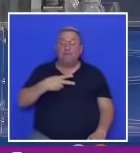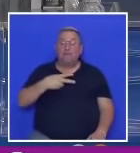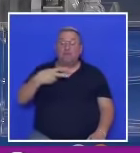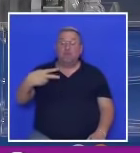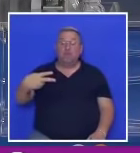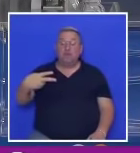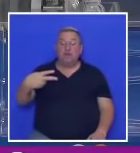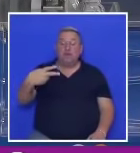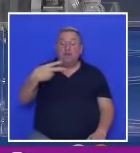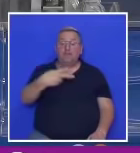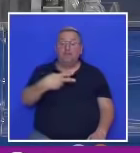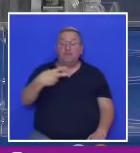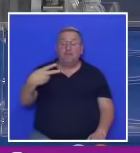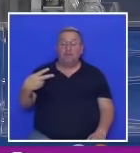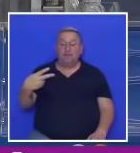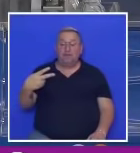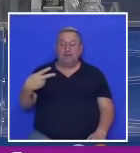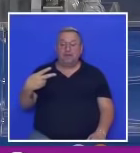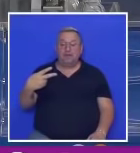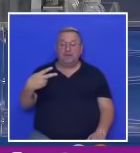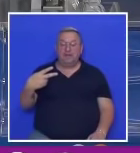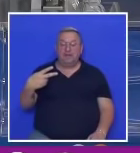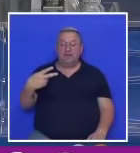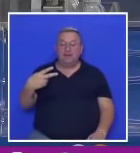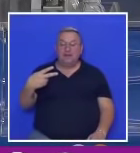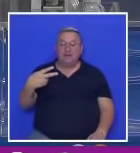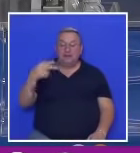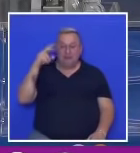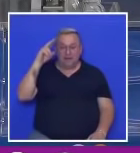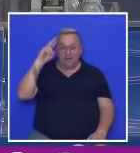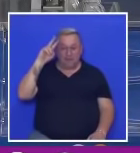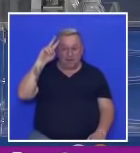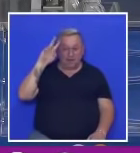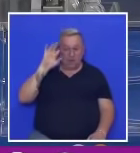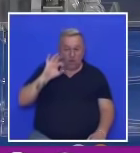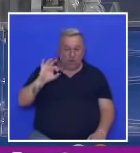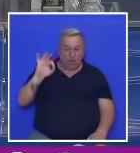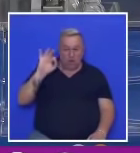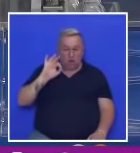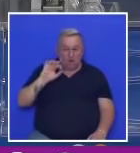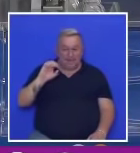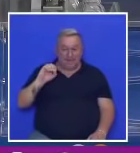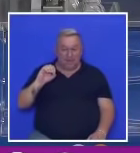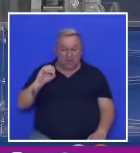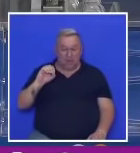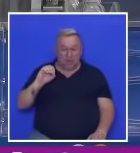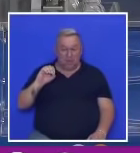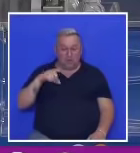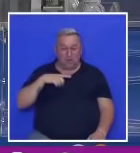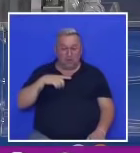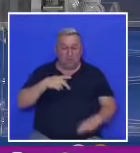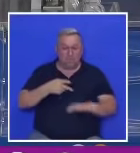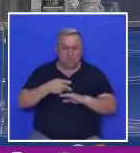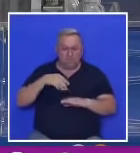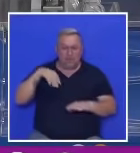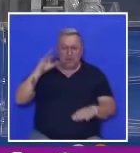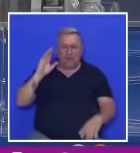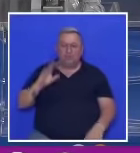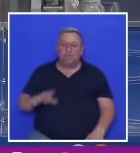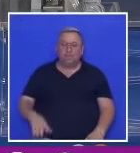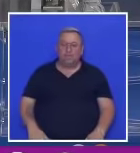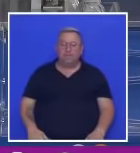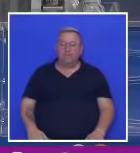22. Amarela, 22. Lembrando, todo concurso final zero da Loto Fácil conta com um prêmio ainda